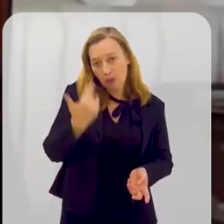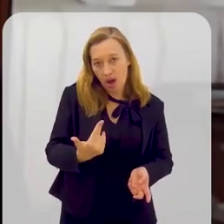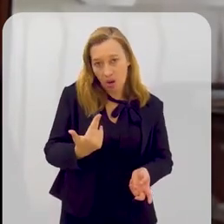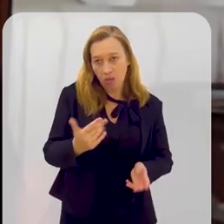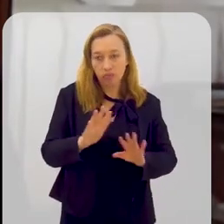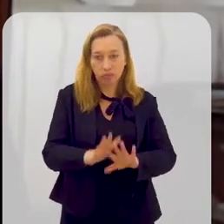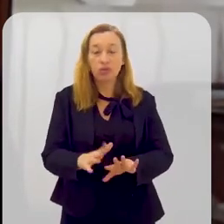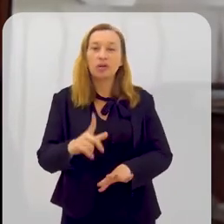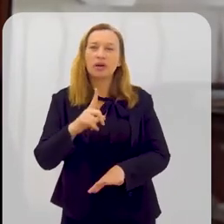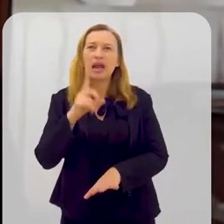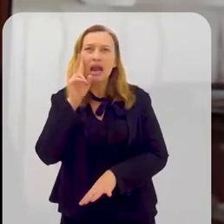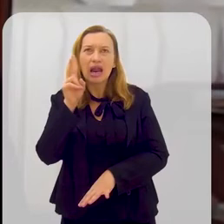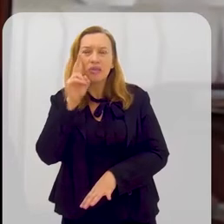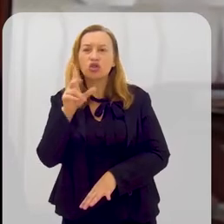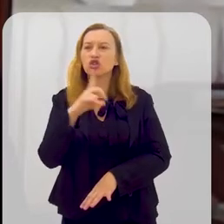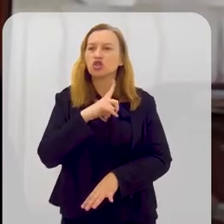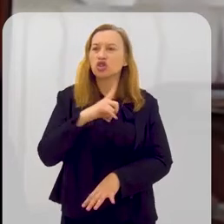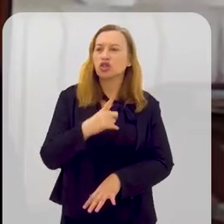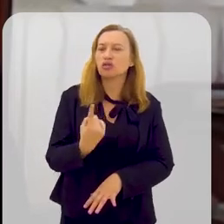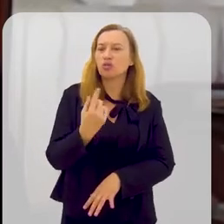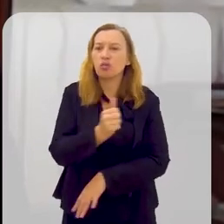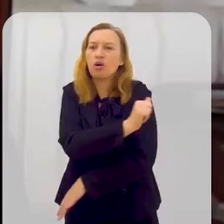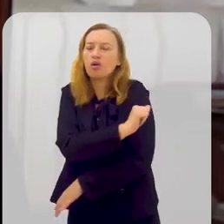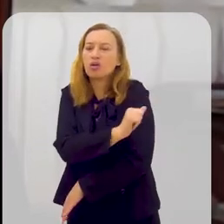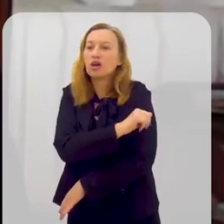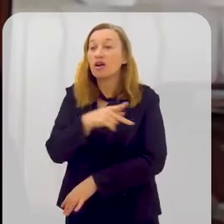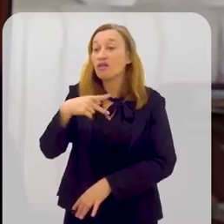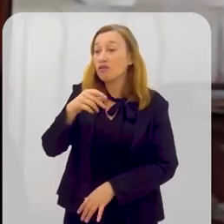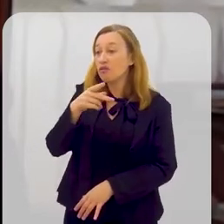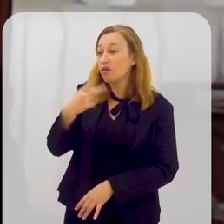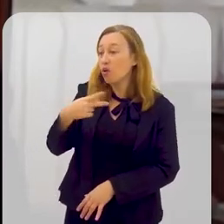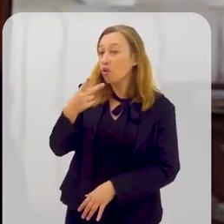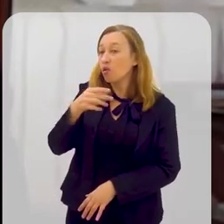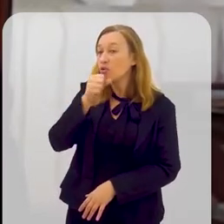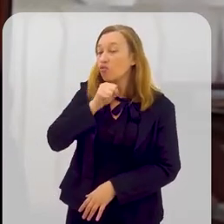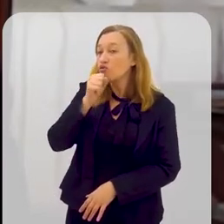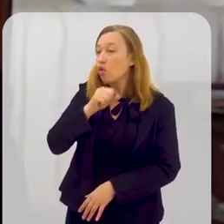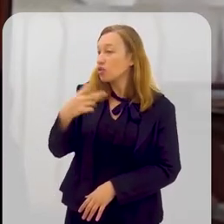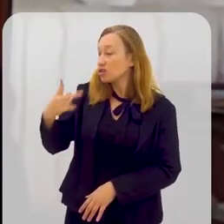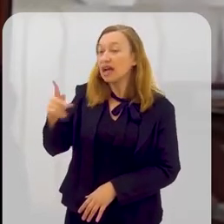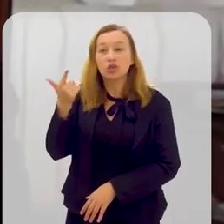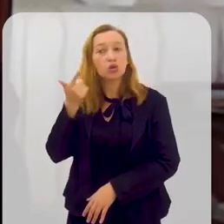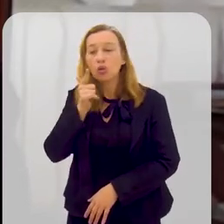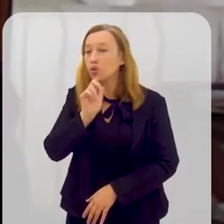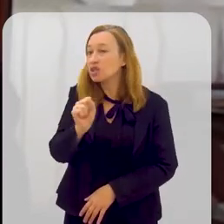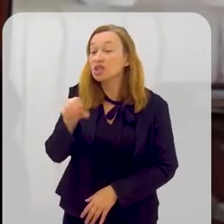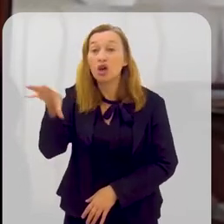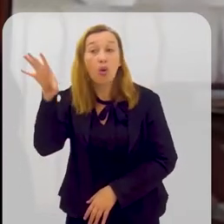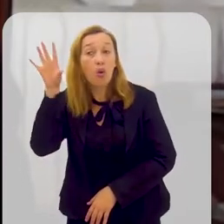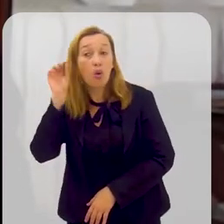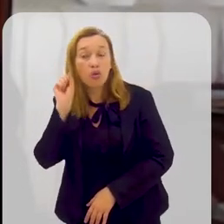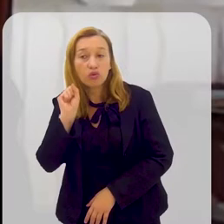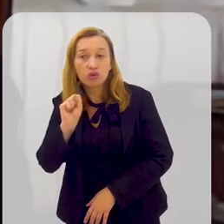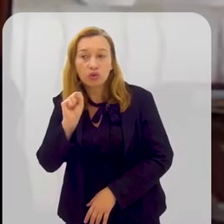eu me lembro que eu tive uma aluna disse que o avô dela não conseguia ouvir